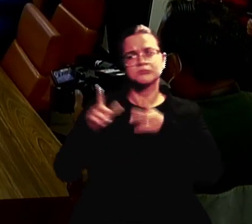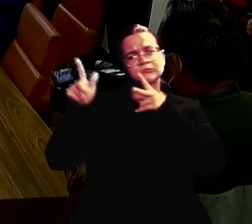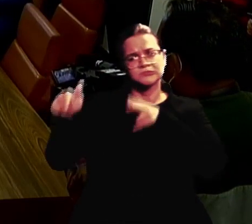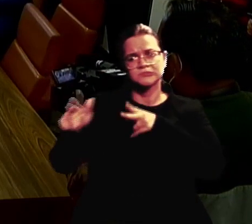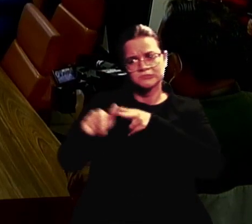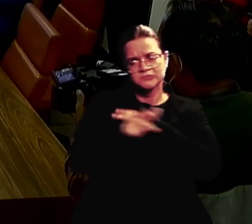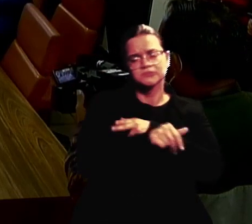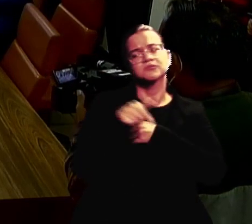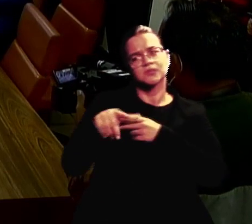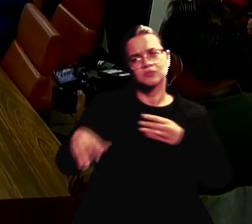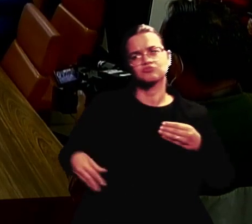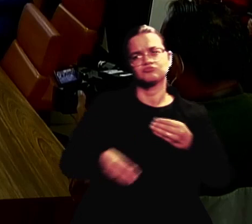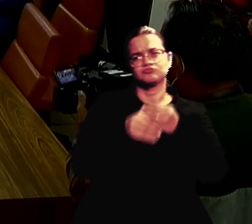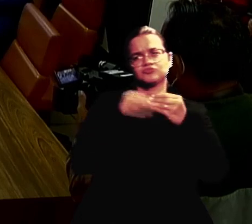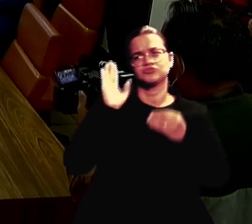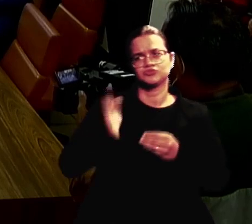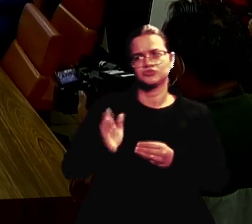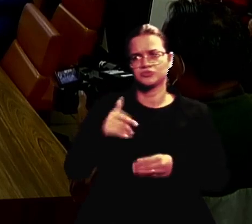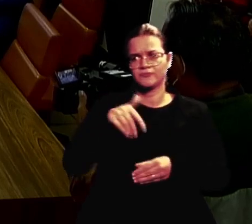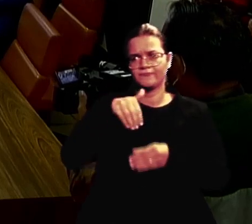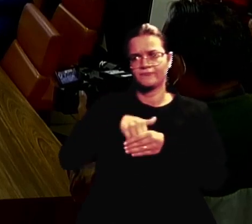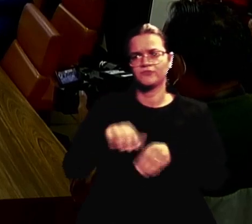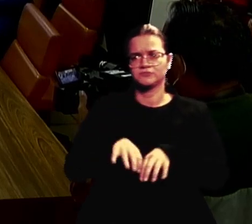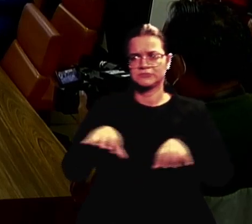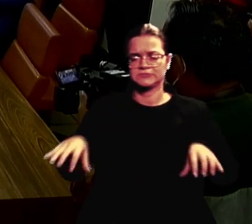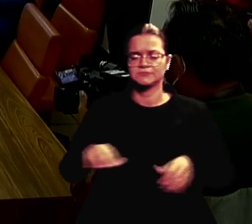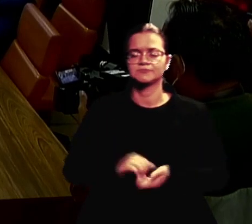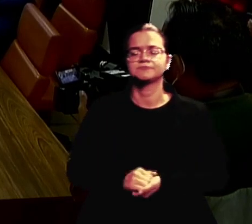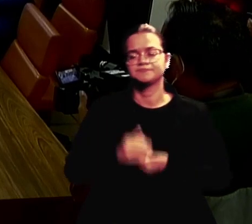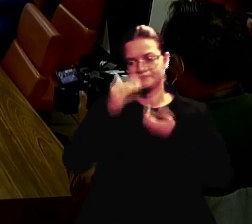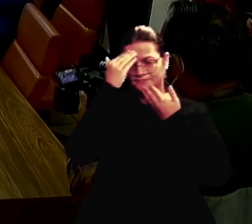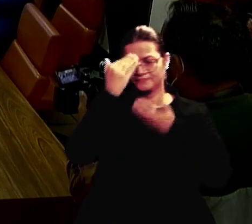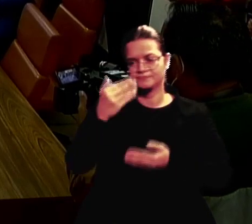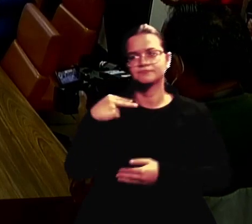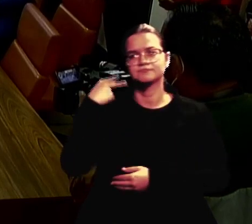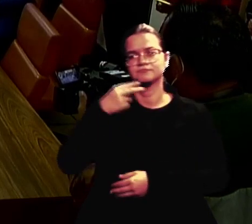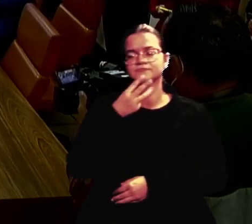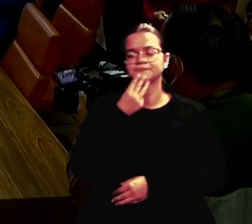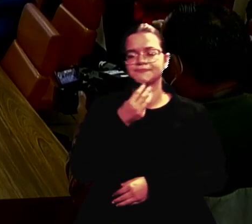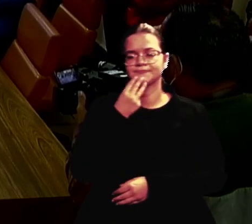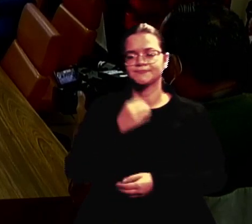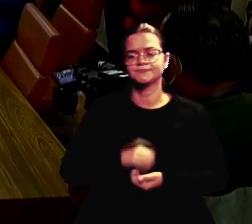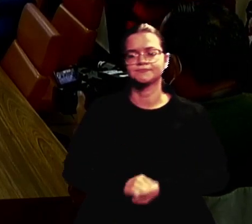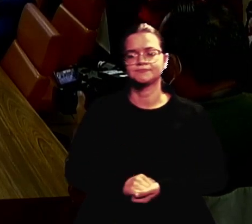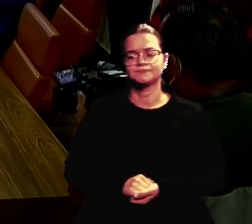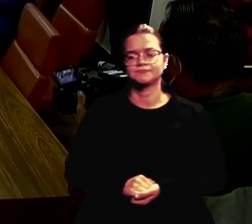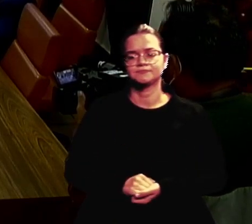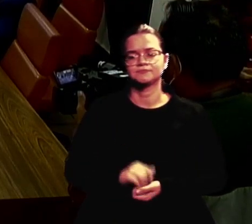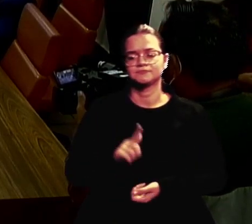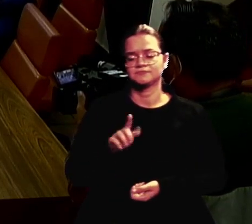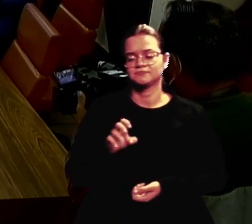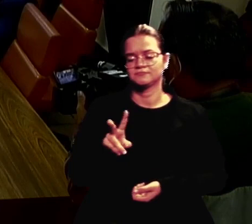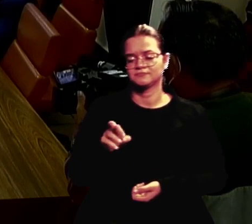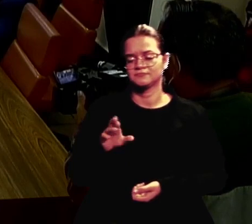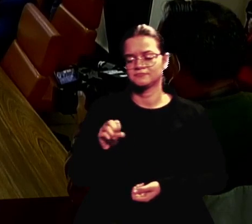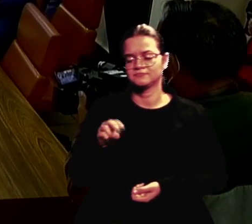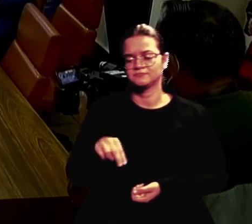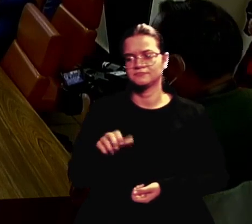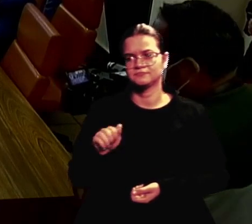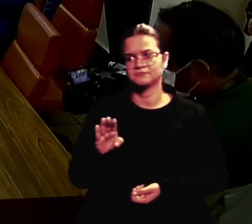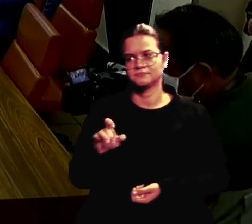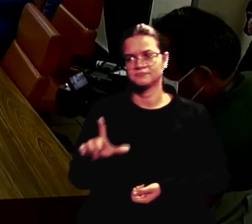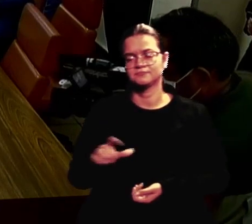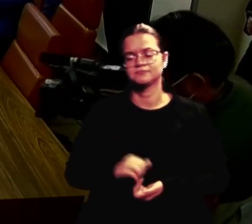está devidamente acrescentado aqui no meu voto em separado. Obrigado, vereador William. Vereador Jefferson Abel, com a